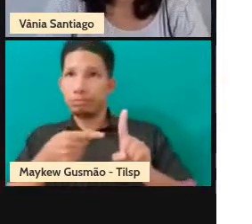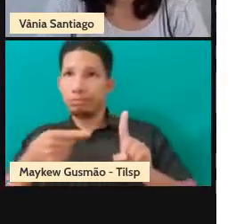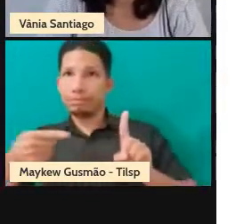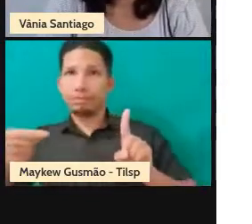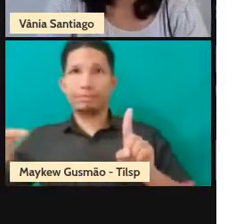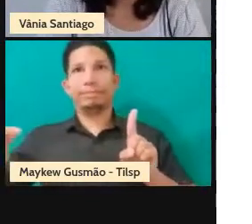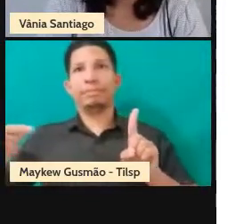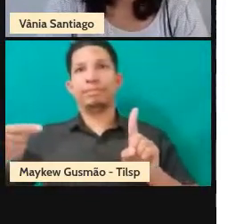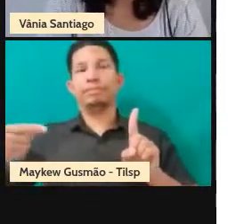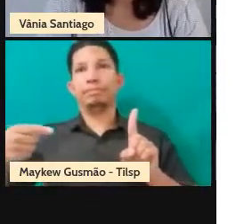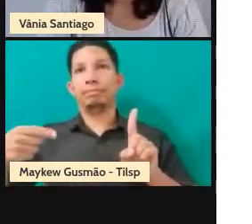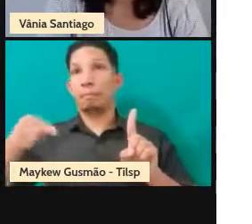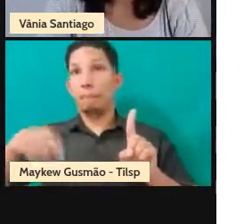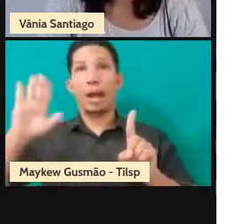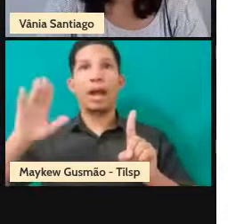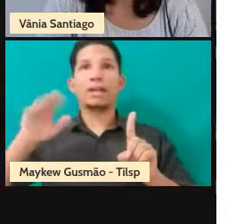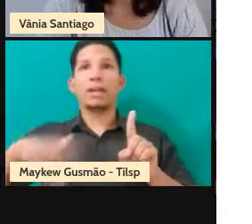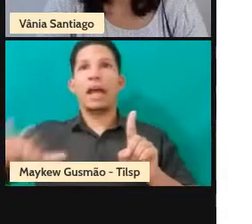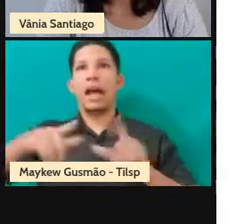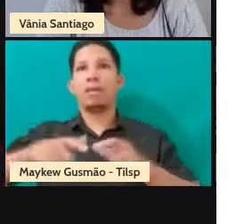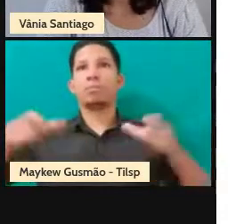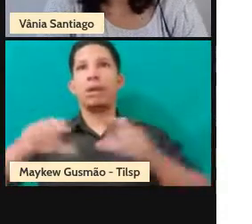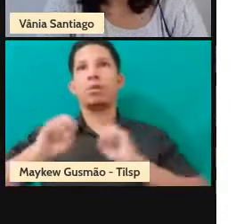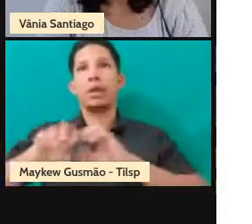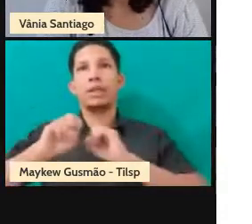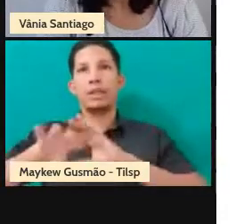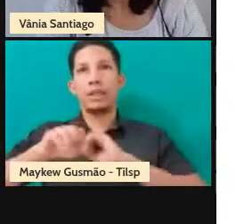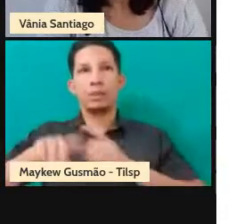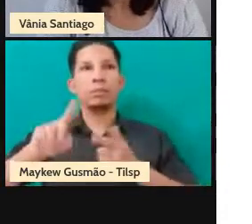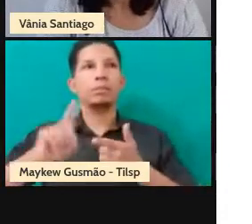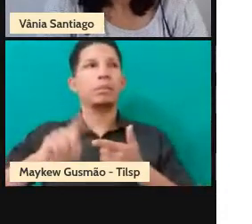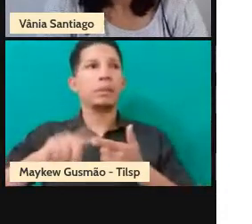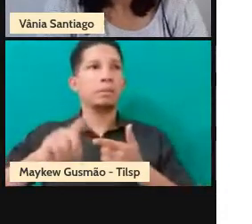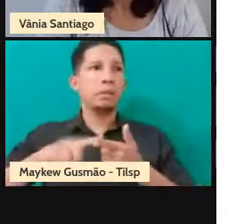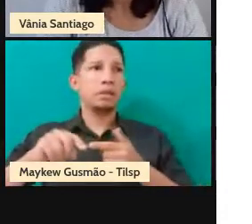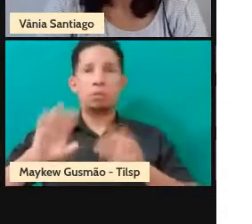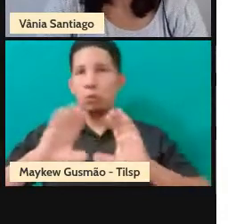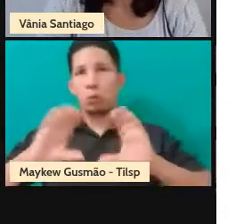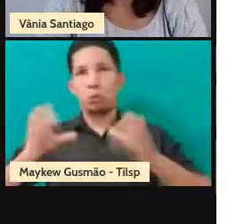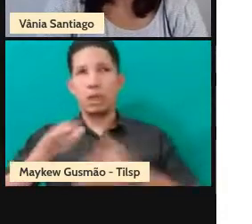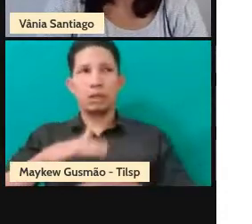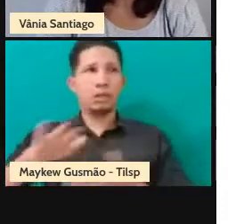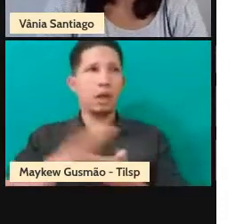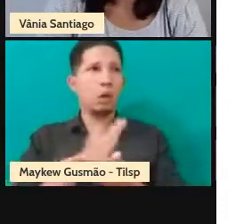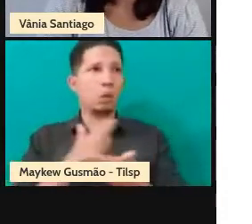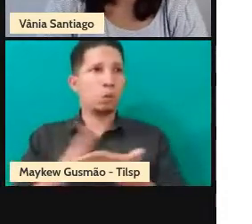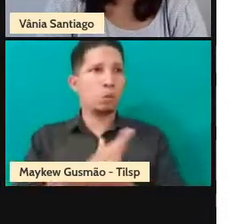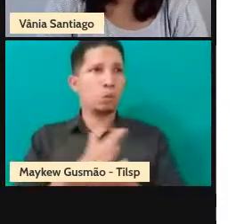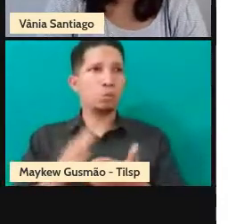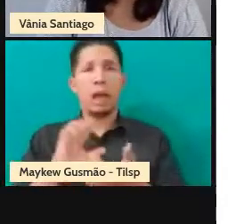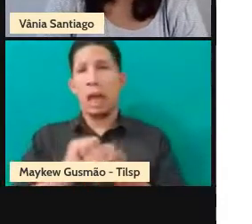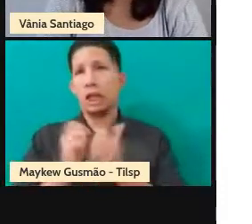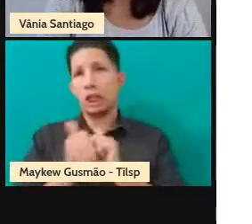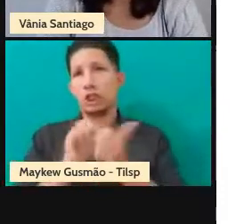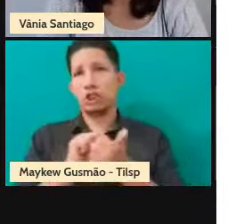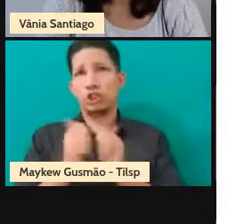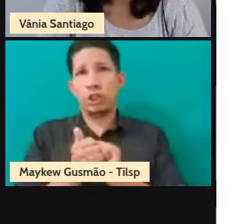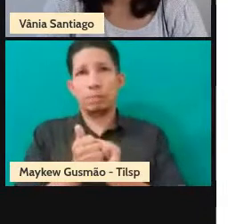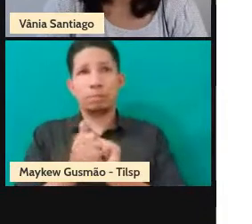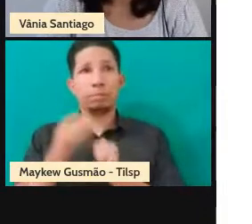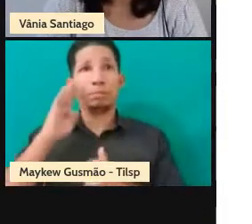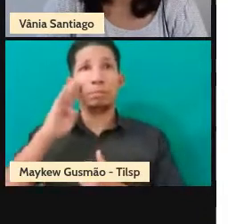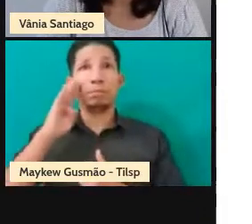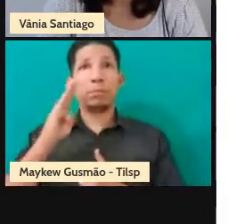na área da educação e na área comunitária, alguns, esfera artística,